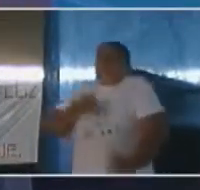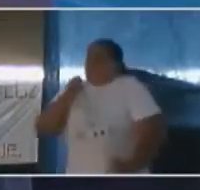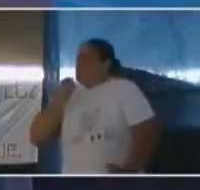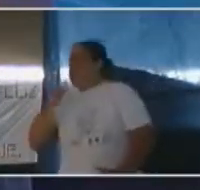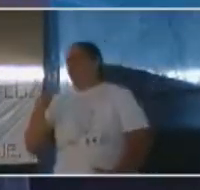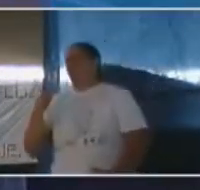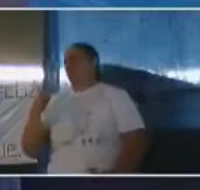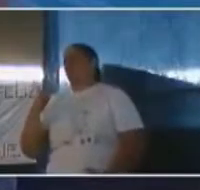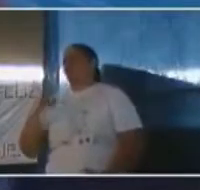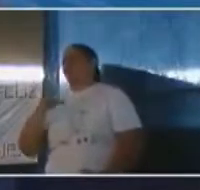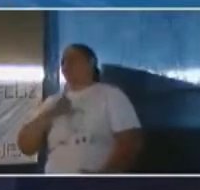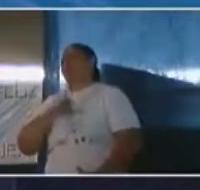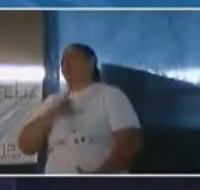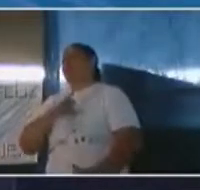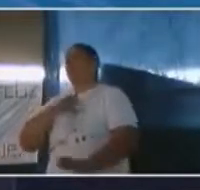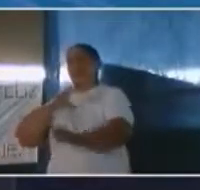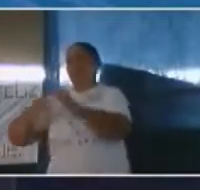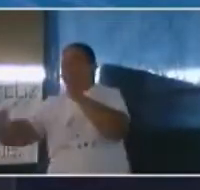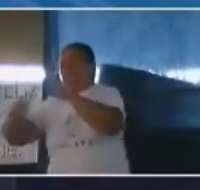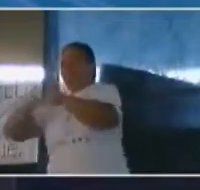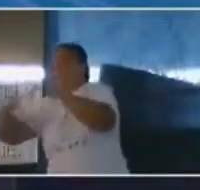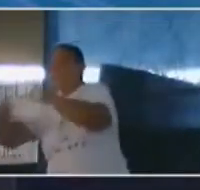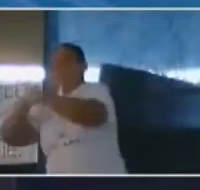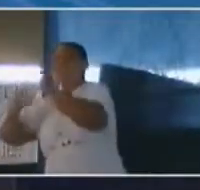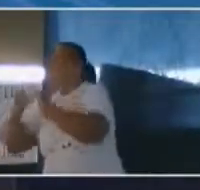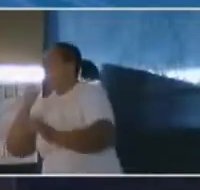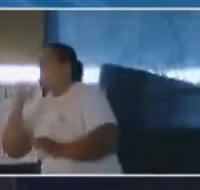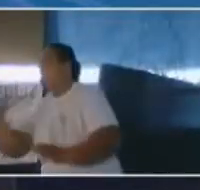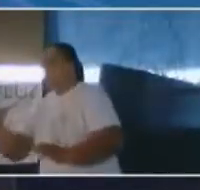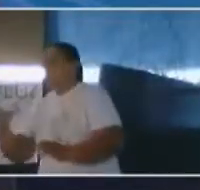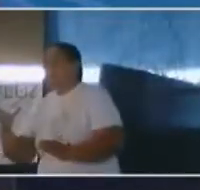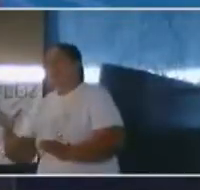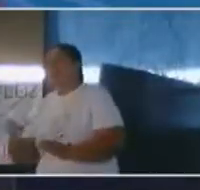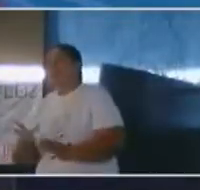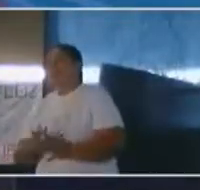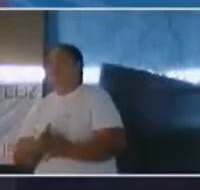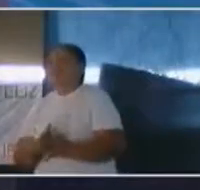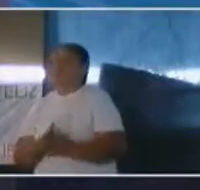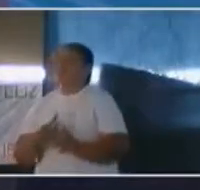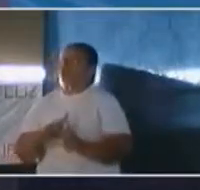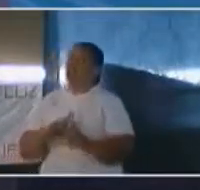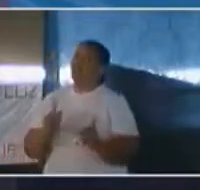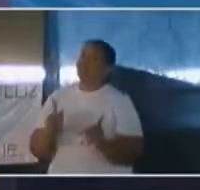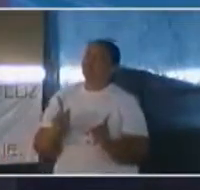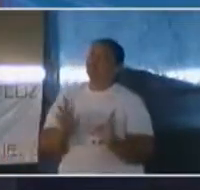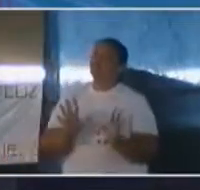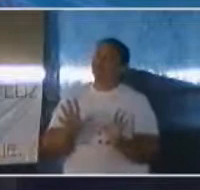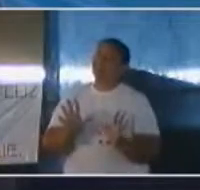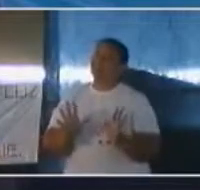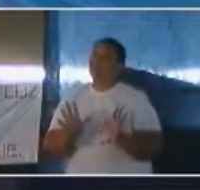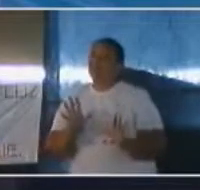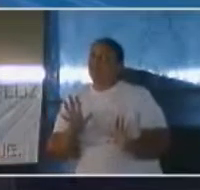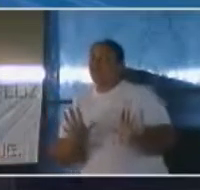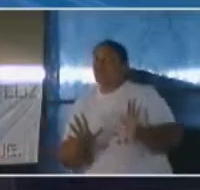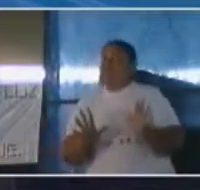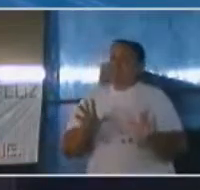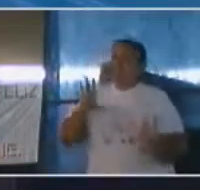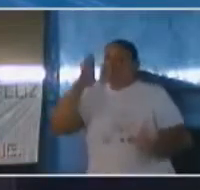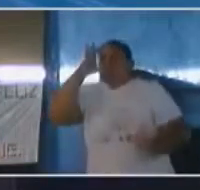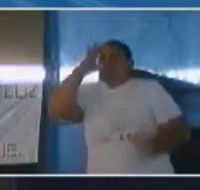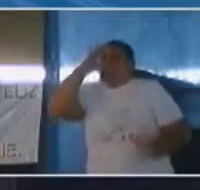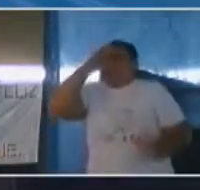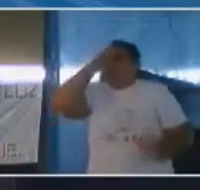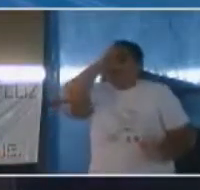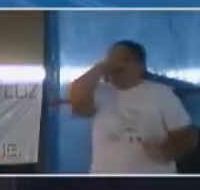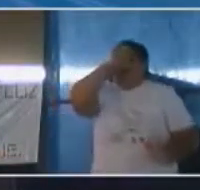bom, mas o problema é essa quantidade massiva que nós temos dificuldade de processar,